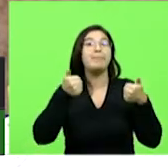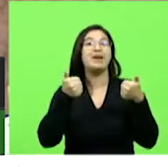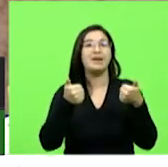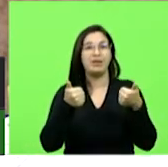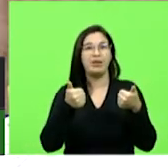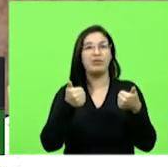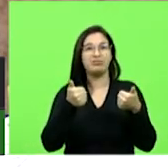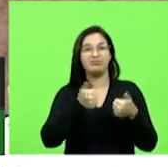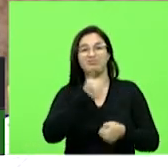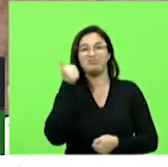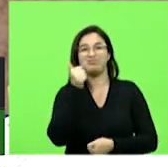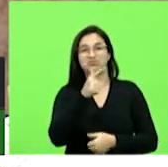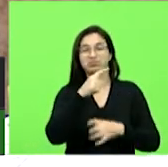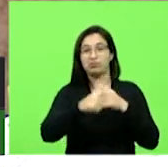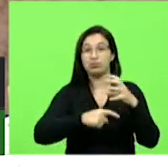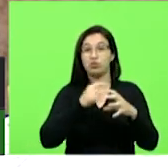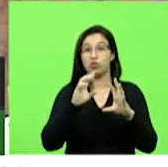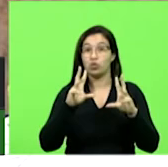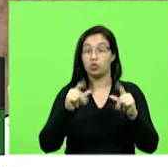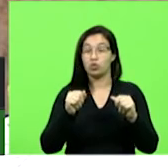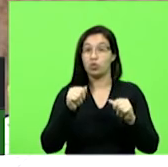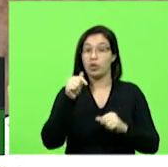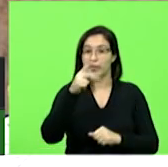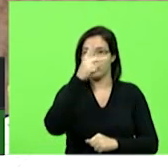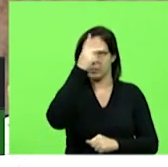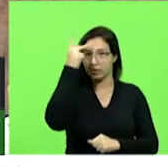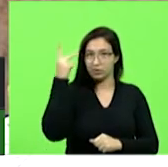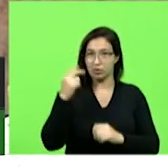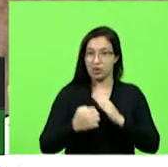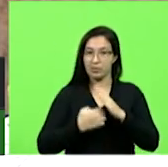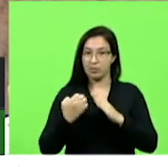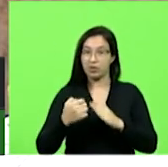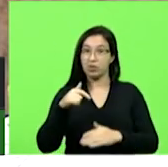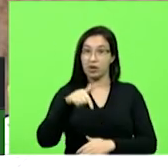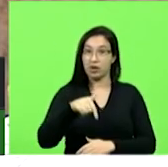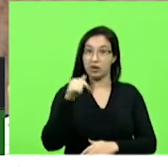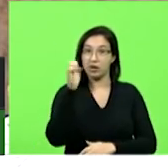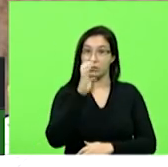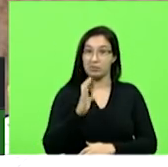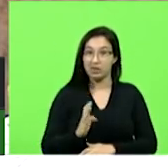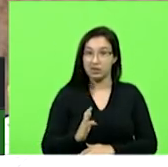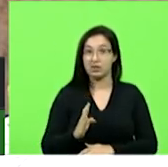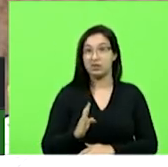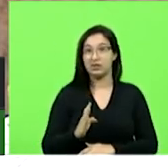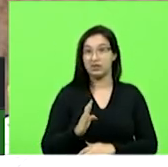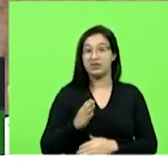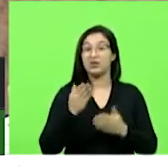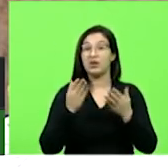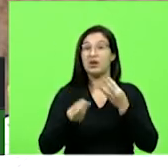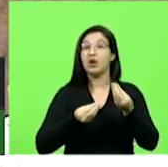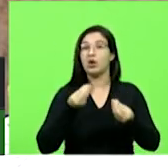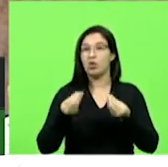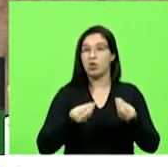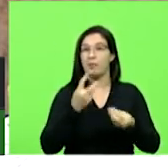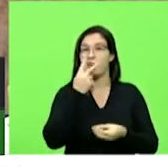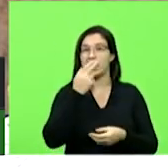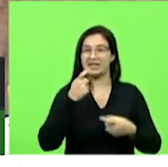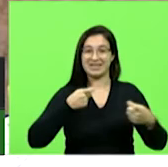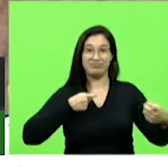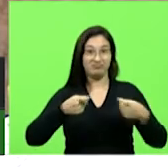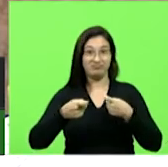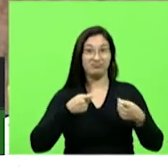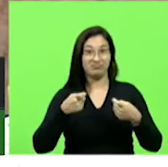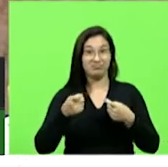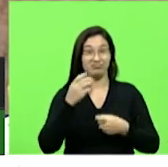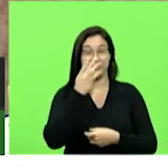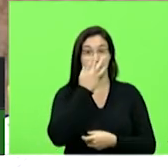mundo, porque quem empreende no Brasil, com os nossos marcos regulatórios, empreende no meio à guerra. Eu tenho certeza